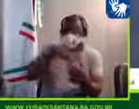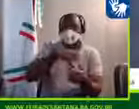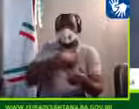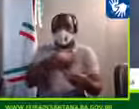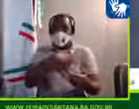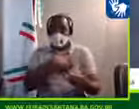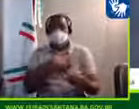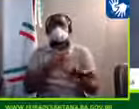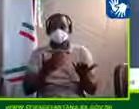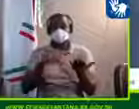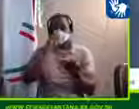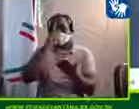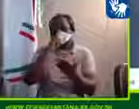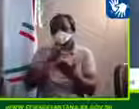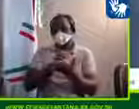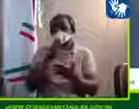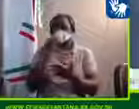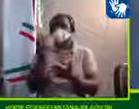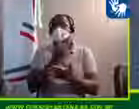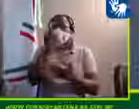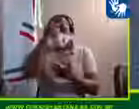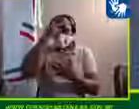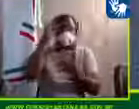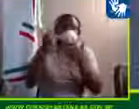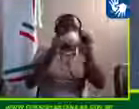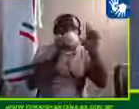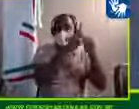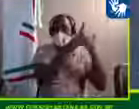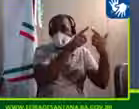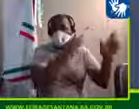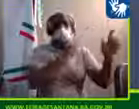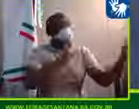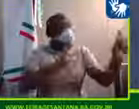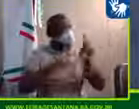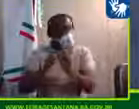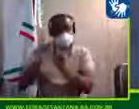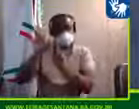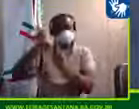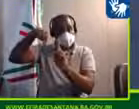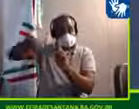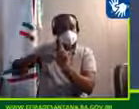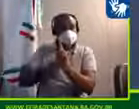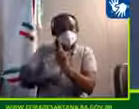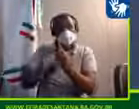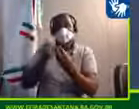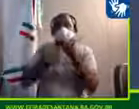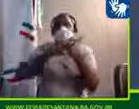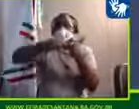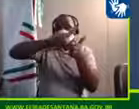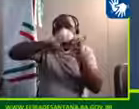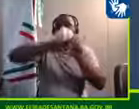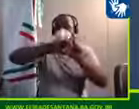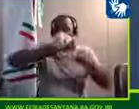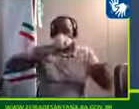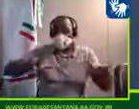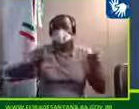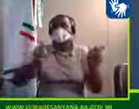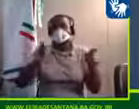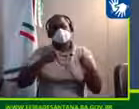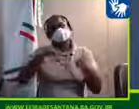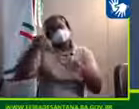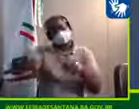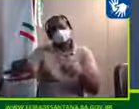isso é muito bom, são outras pessoas que, ao virem para cá, mesmo com outros tipos de problemas, acabam também